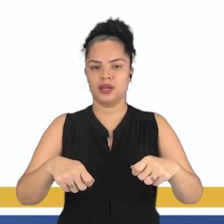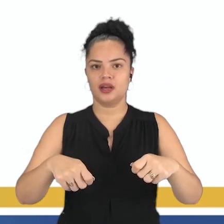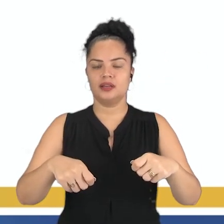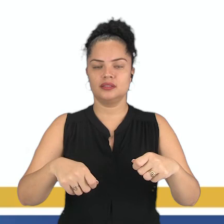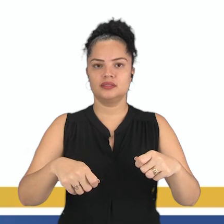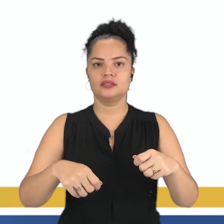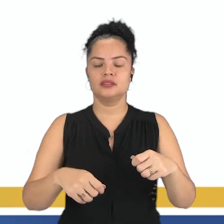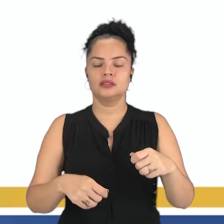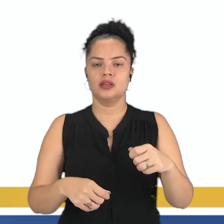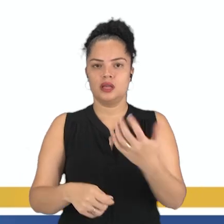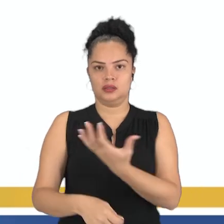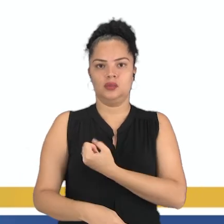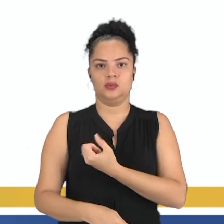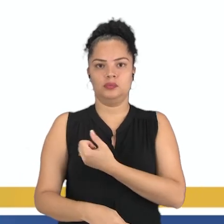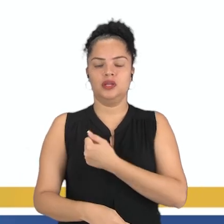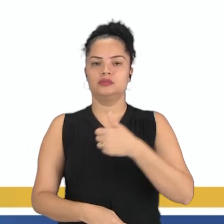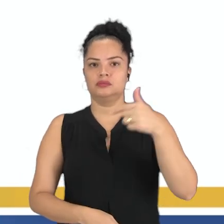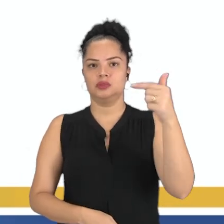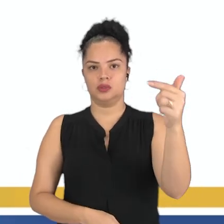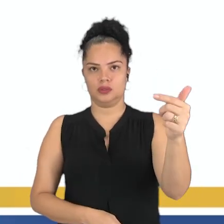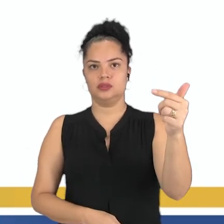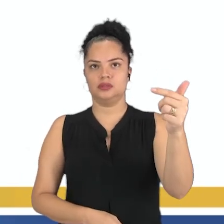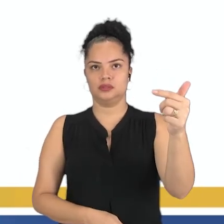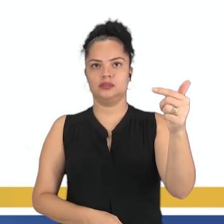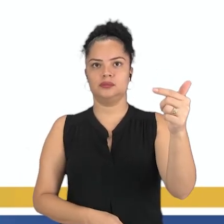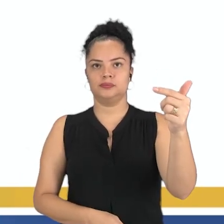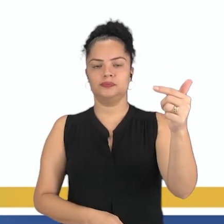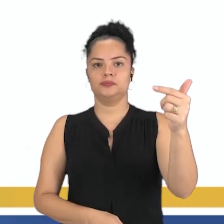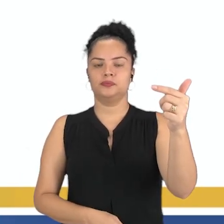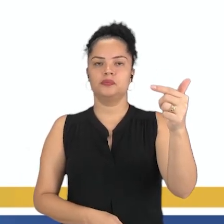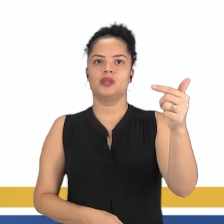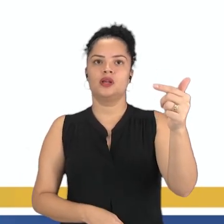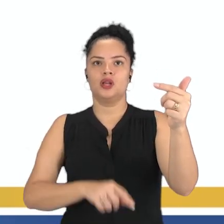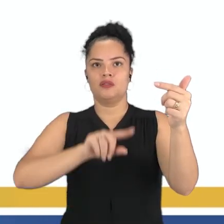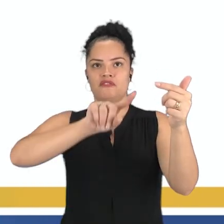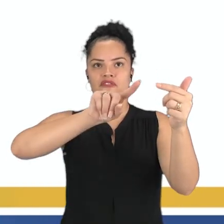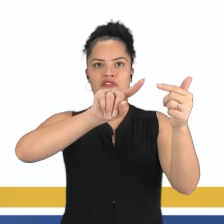né? Eu posso escrever o número 2 como sendo